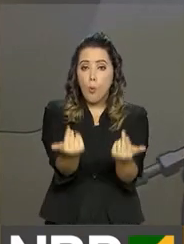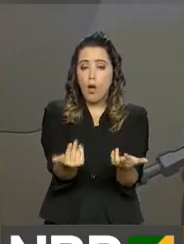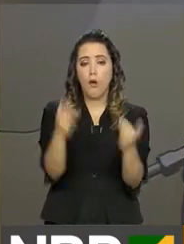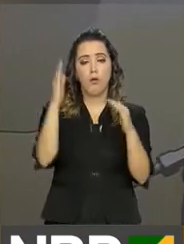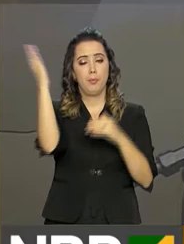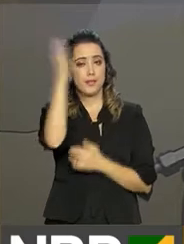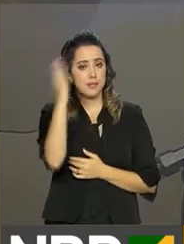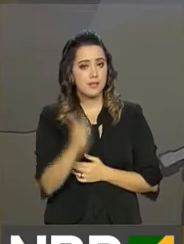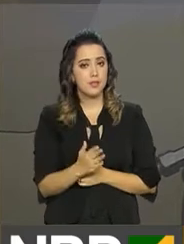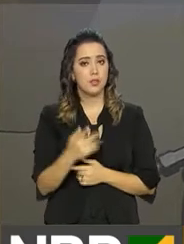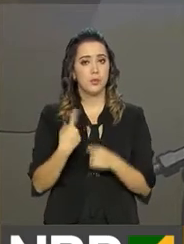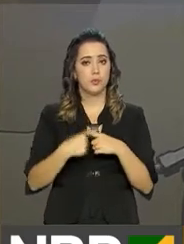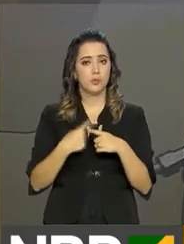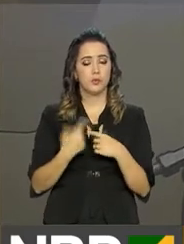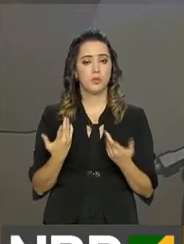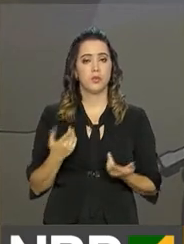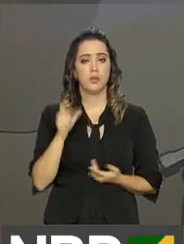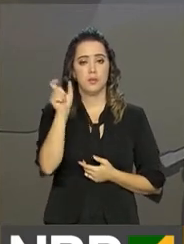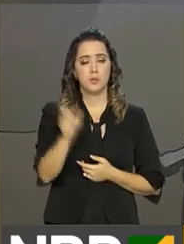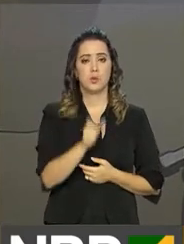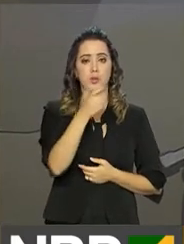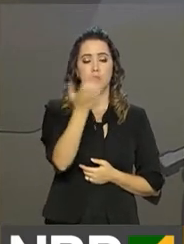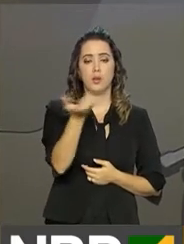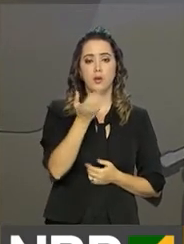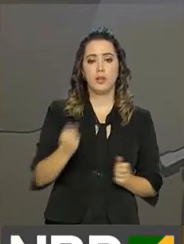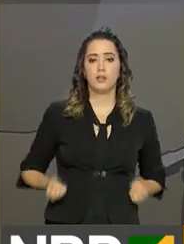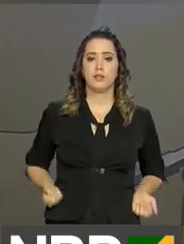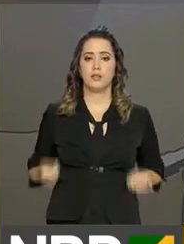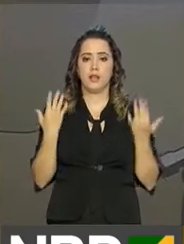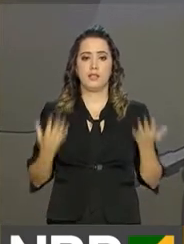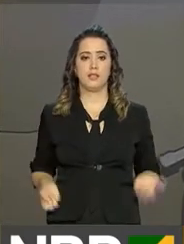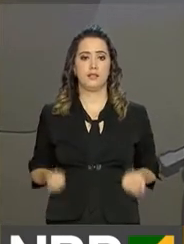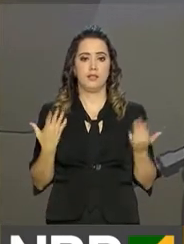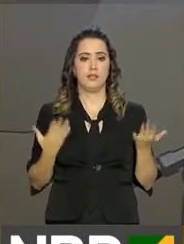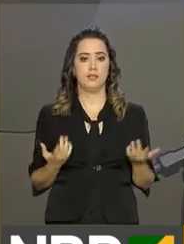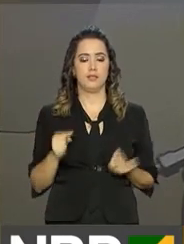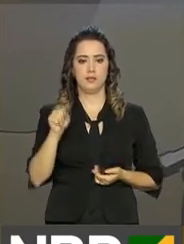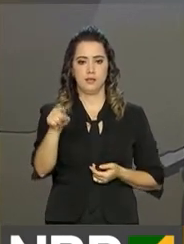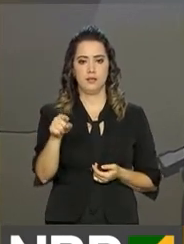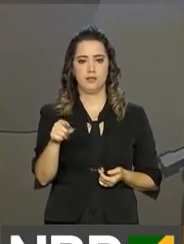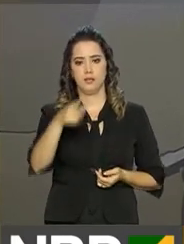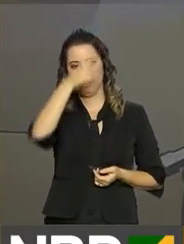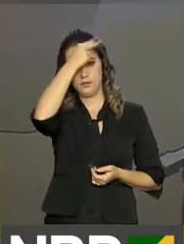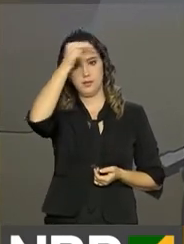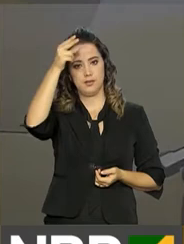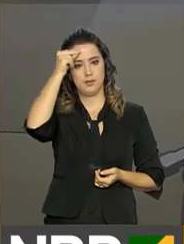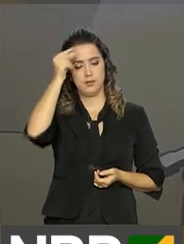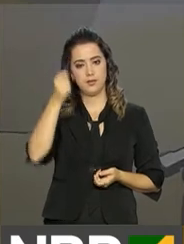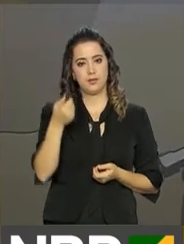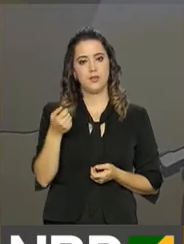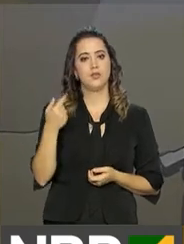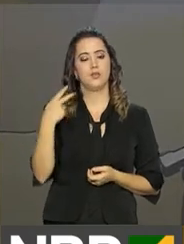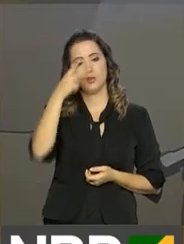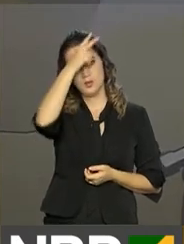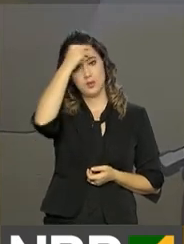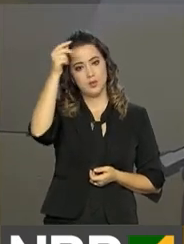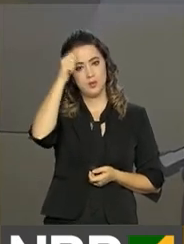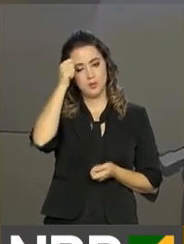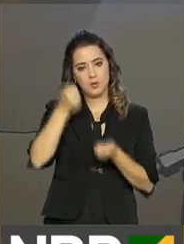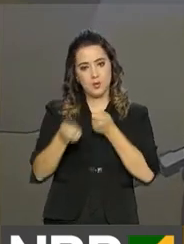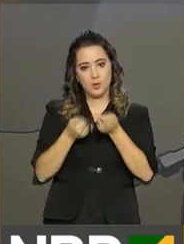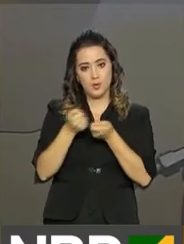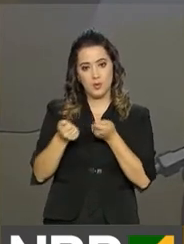para gastos, porque o que o governante mais quer é gastar menos, o nosso prefeito, que é pão duro, já sei, ele segura aqui as verbas,